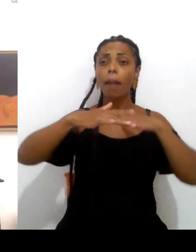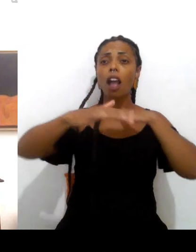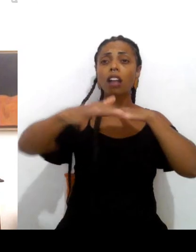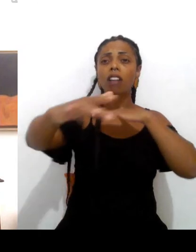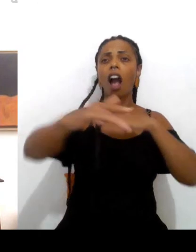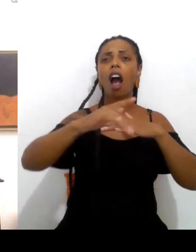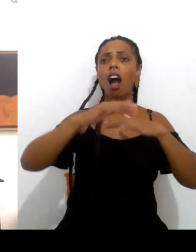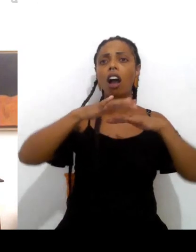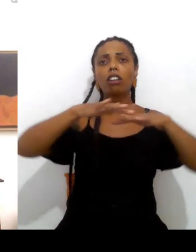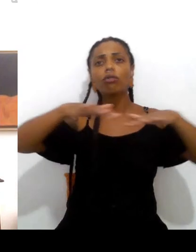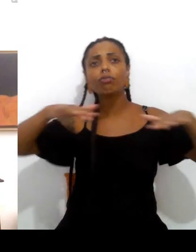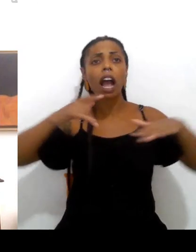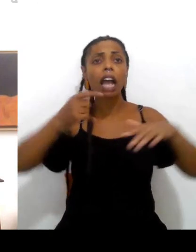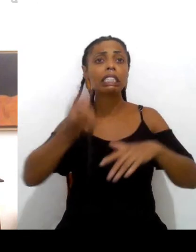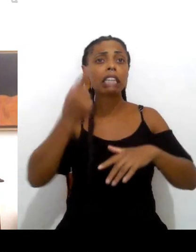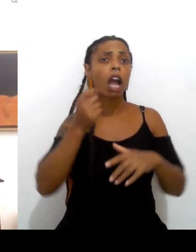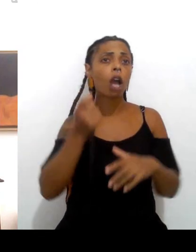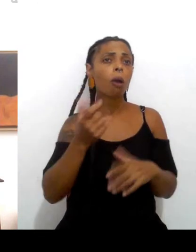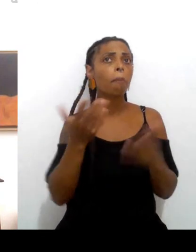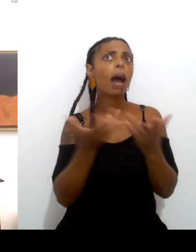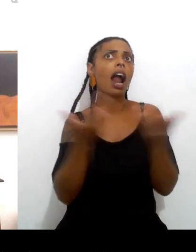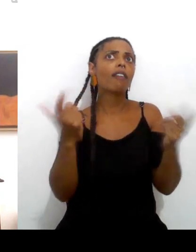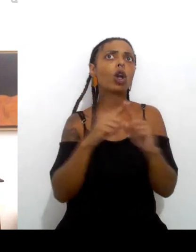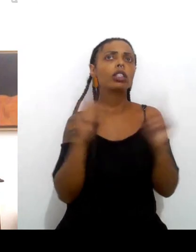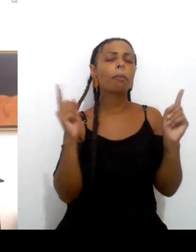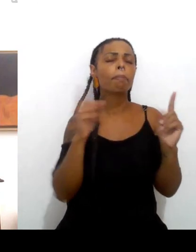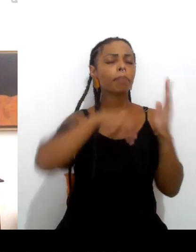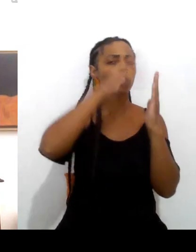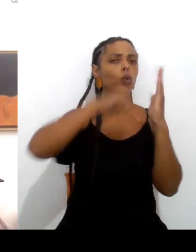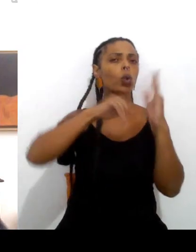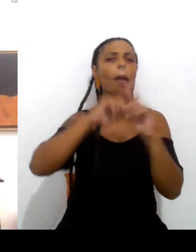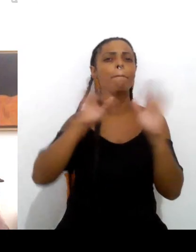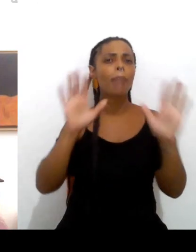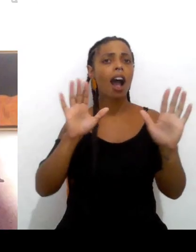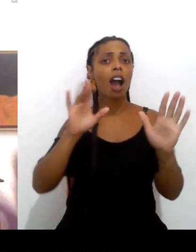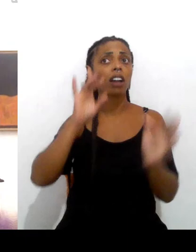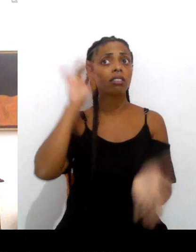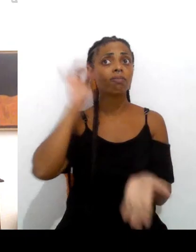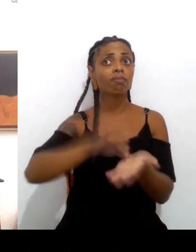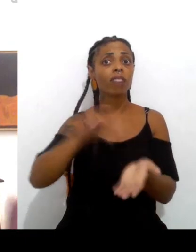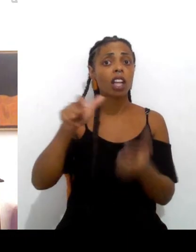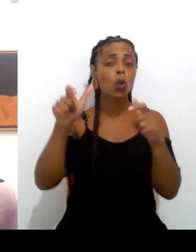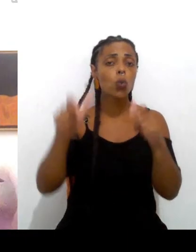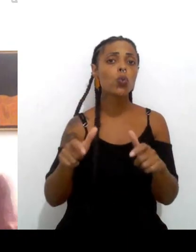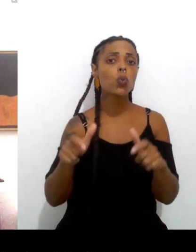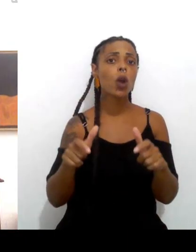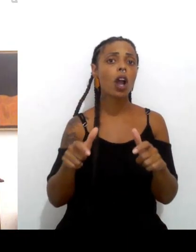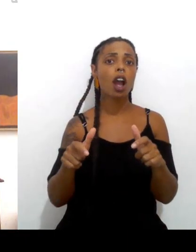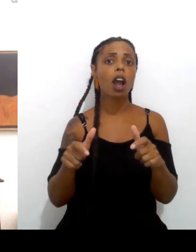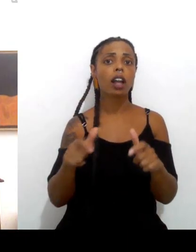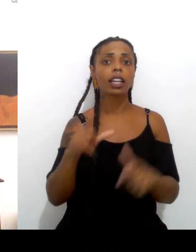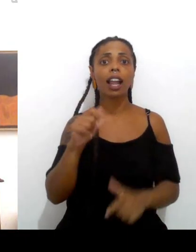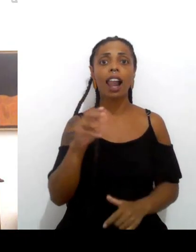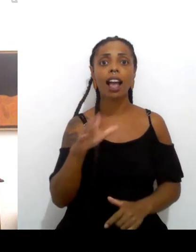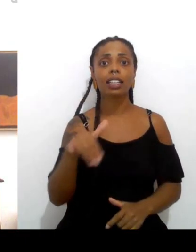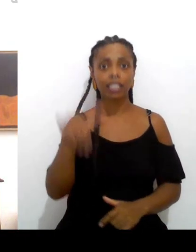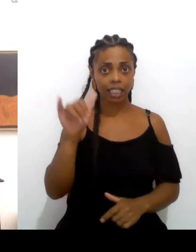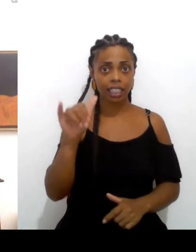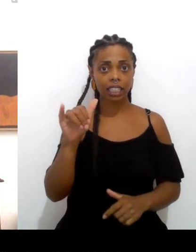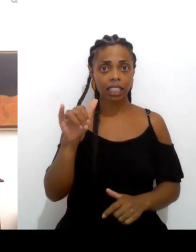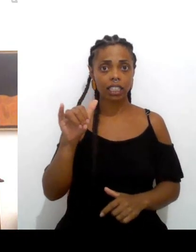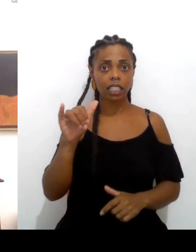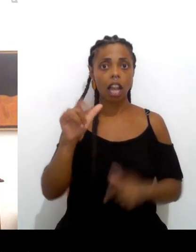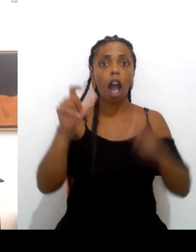pintura maravilhosa Mas de fato é o local em que Peter Lace teria sido